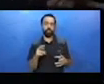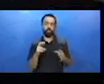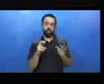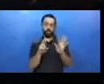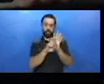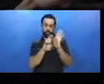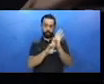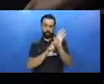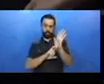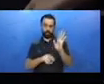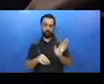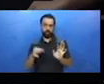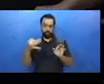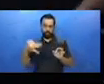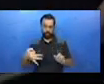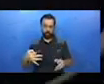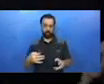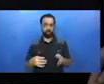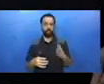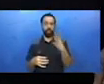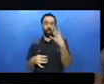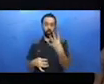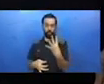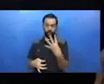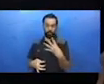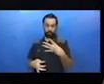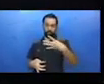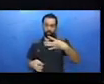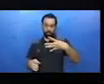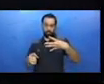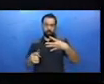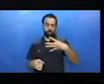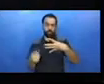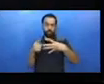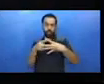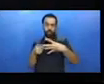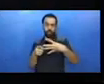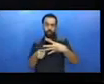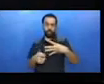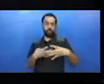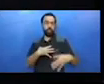água. São 4 esses estilos e nós vamos conhecer esses 4 estilos agora.